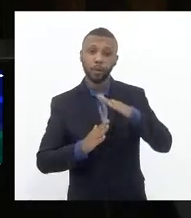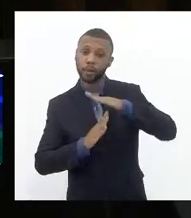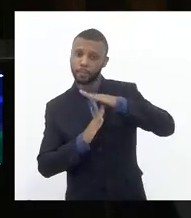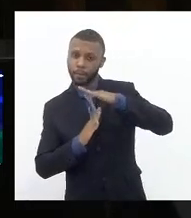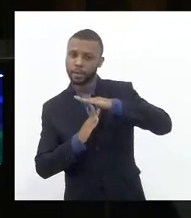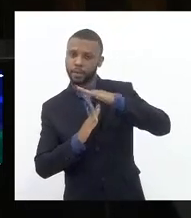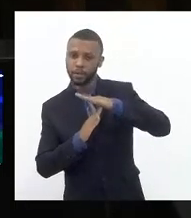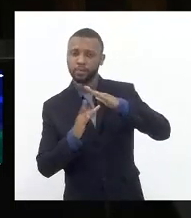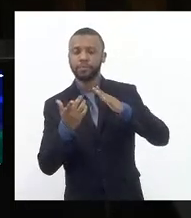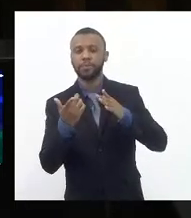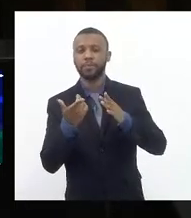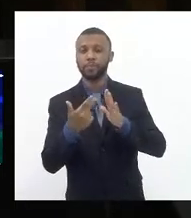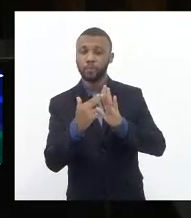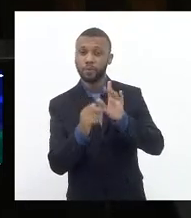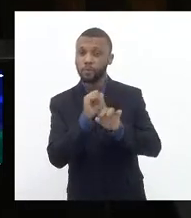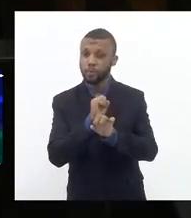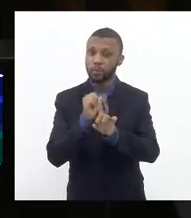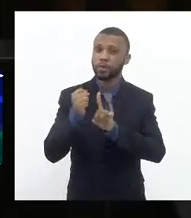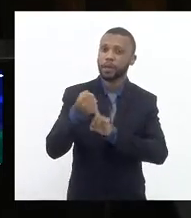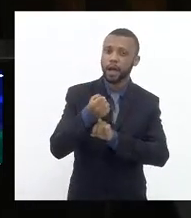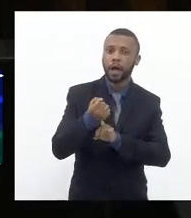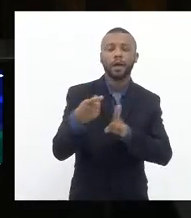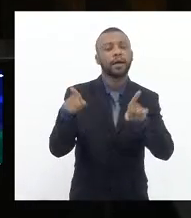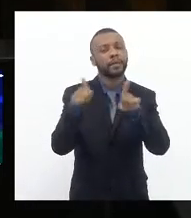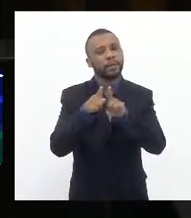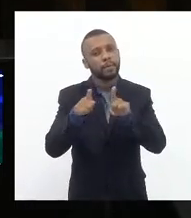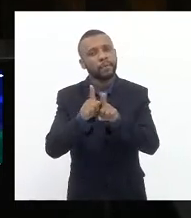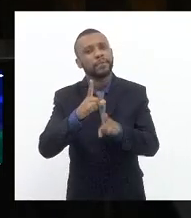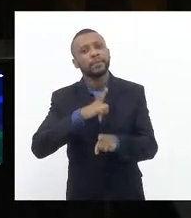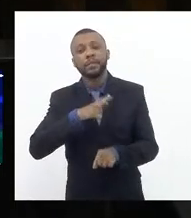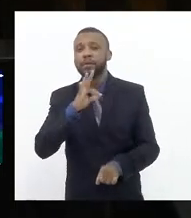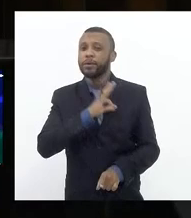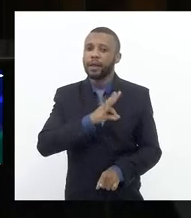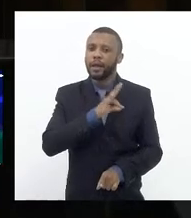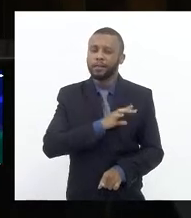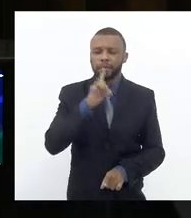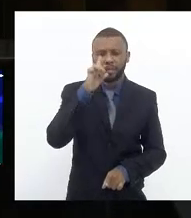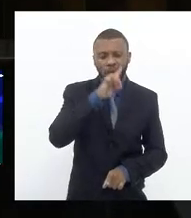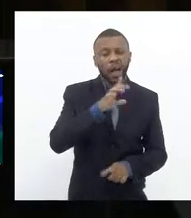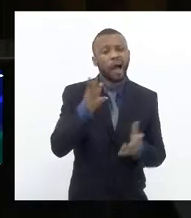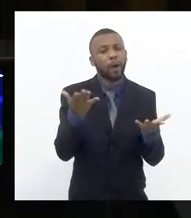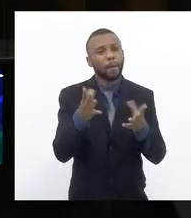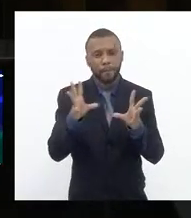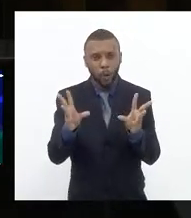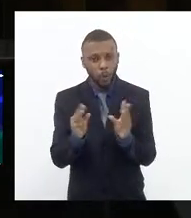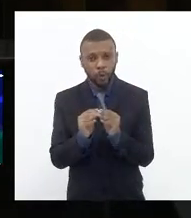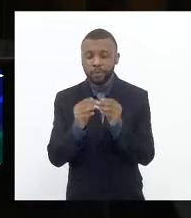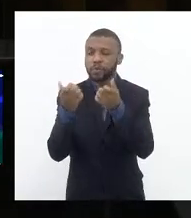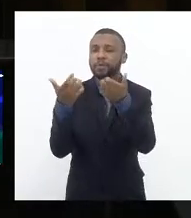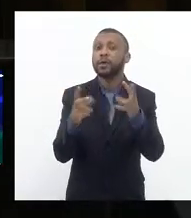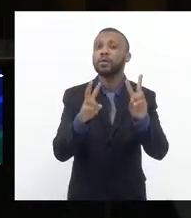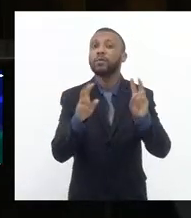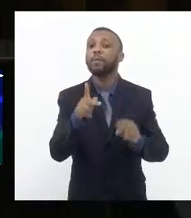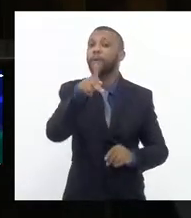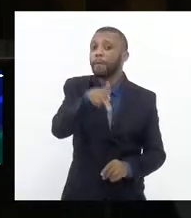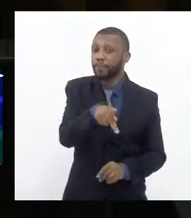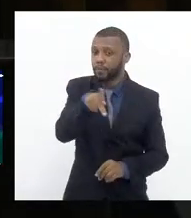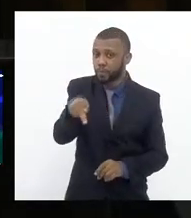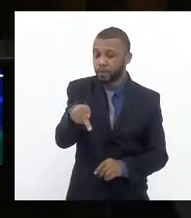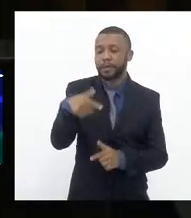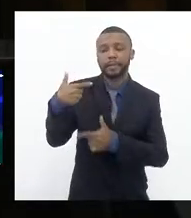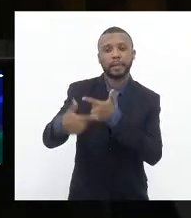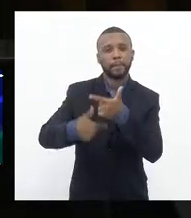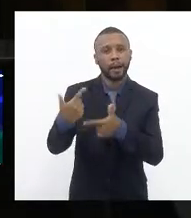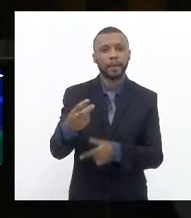Previdência Social, também vão ter seus salários. Aí eu falo dos professores, para concluir. Um professor que está no Estado